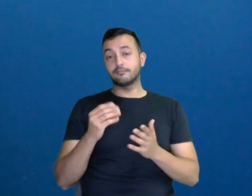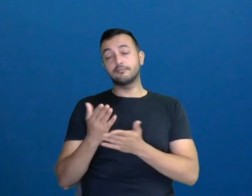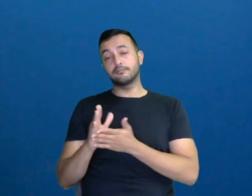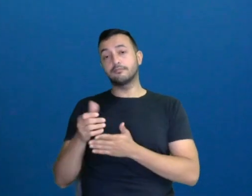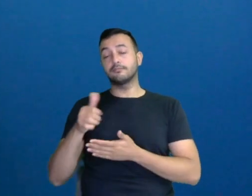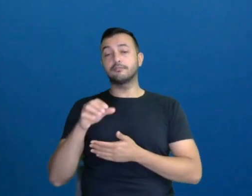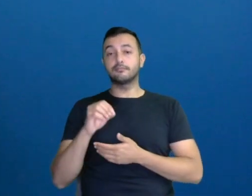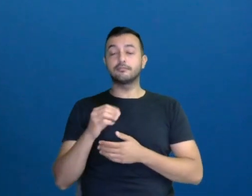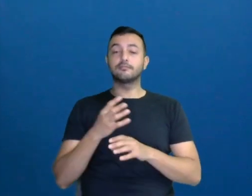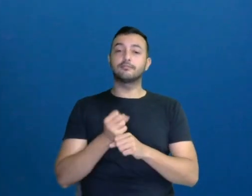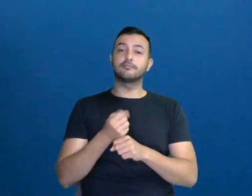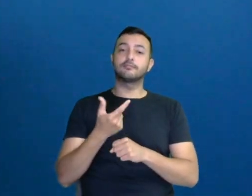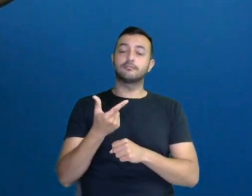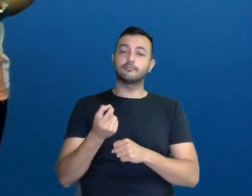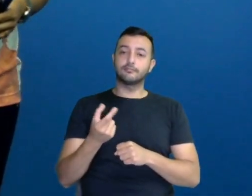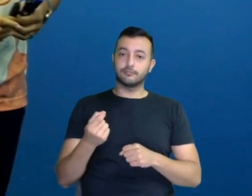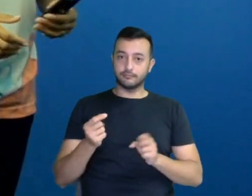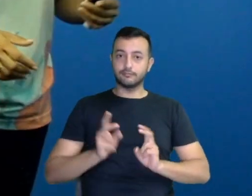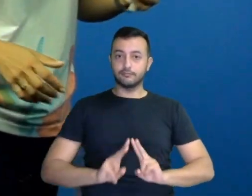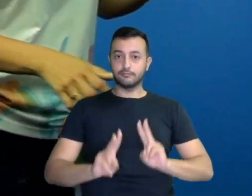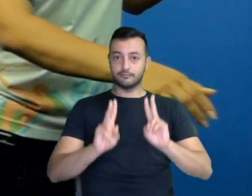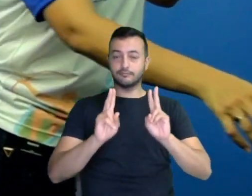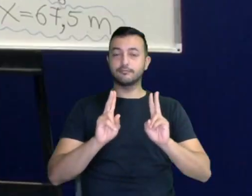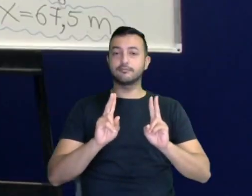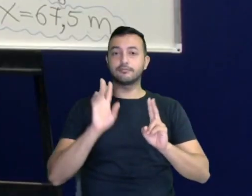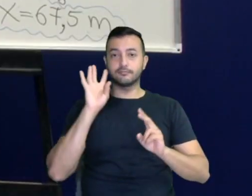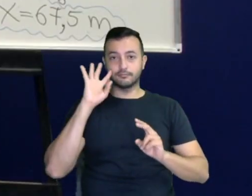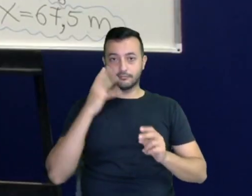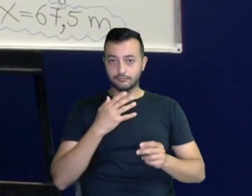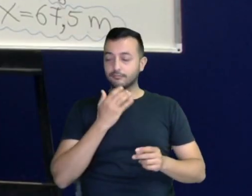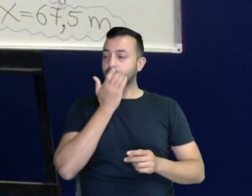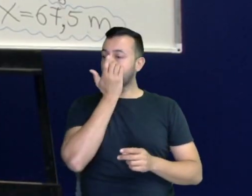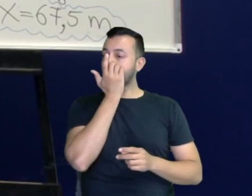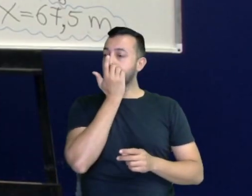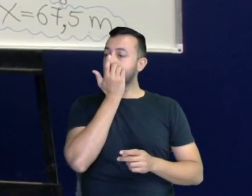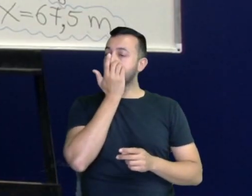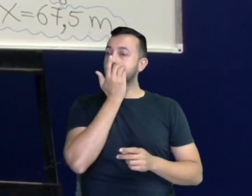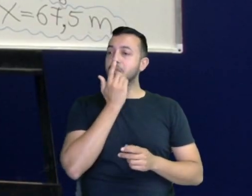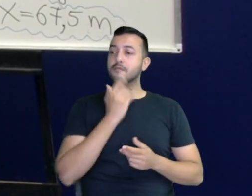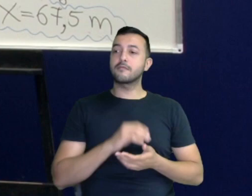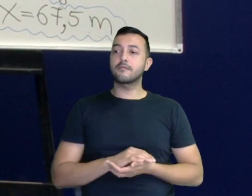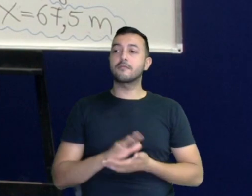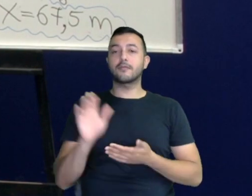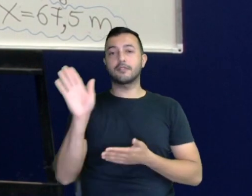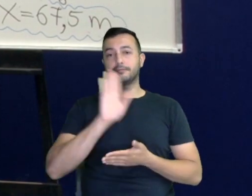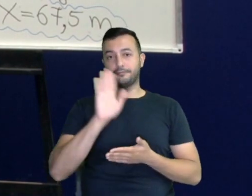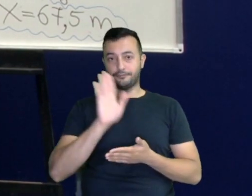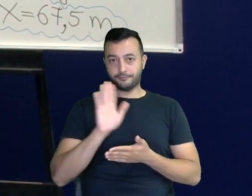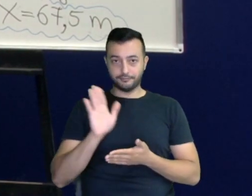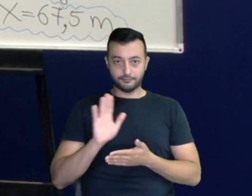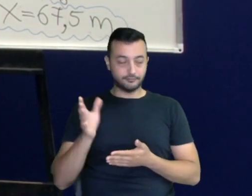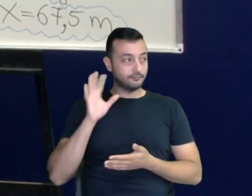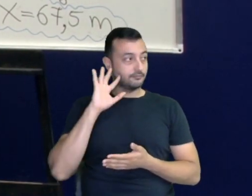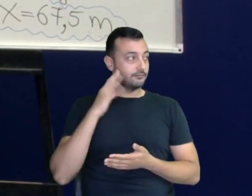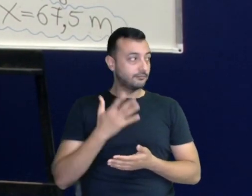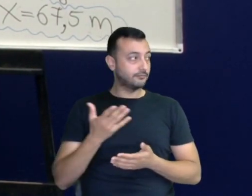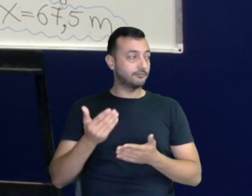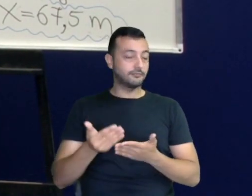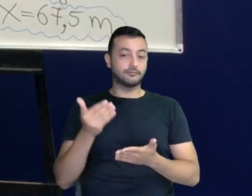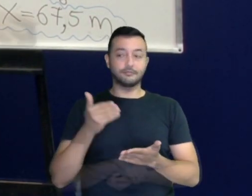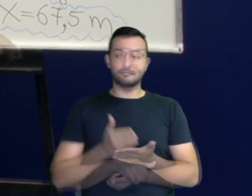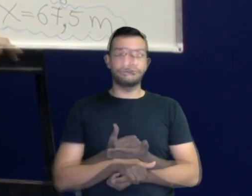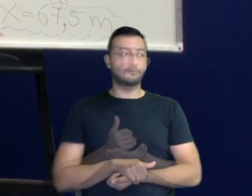10, então nós temos 20 aqui. Vamos lá resolver essa questão? Então, apagar aqui a solução